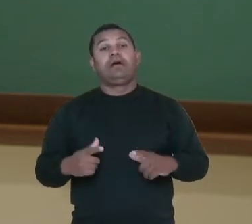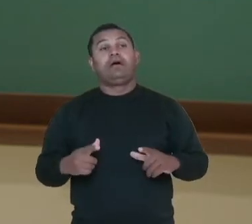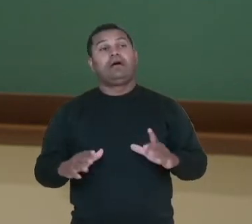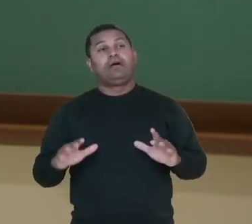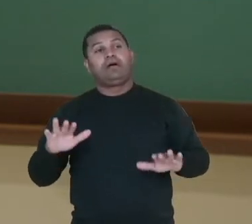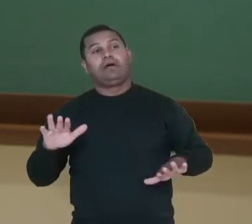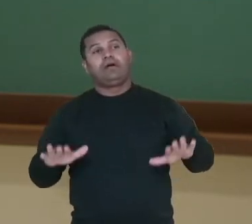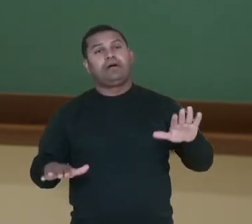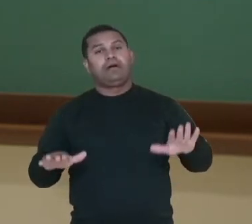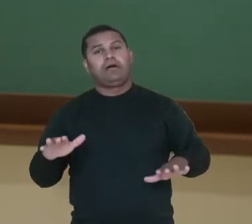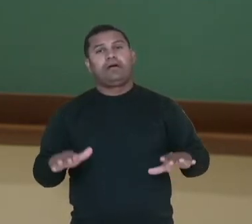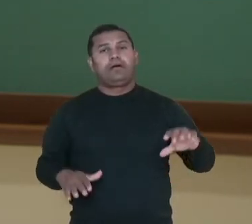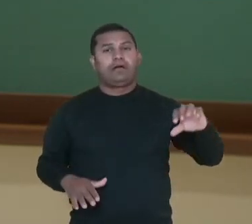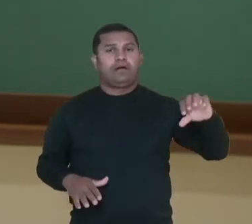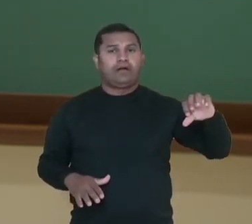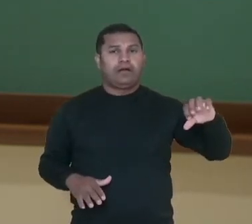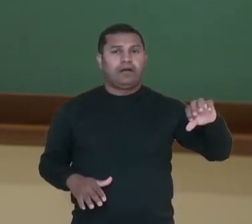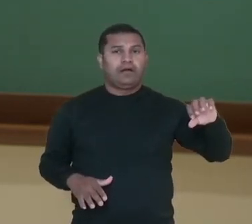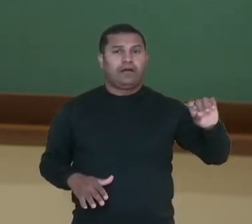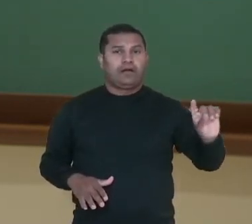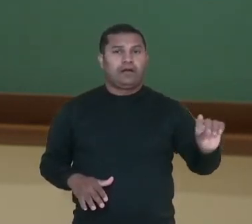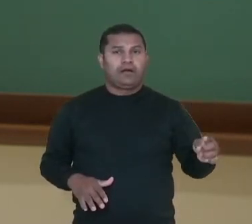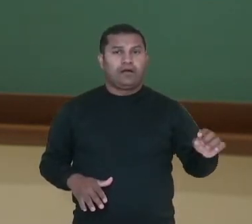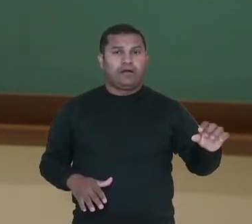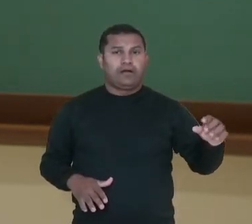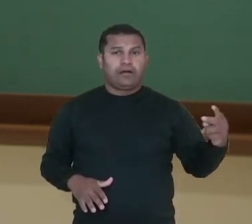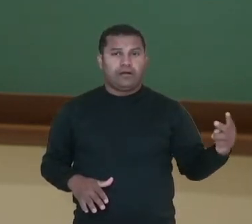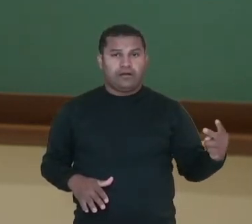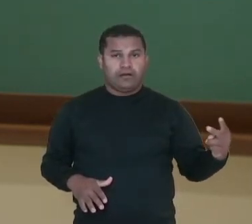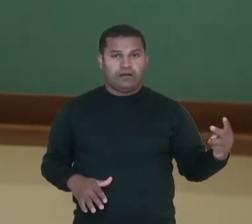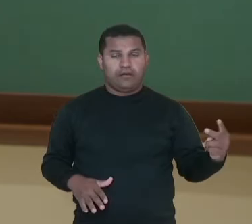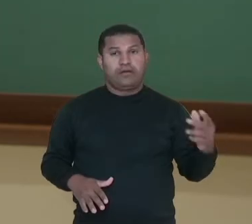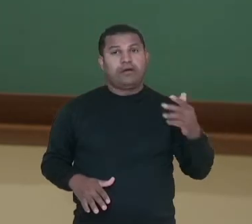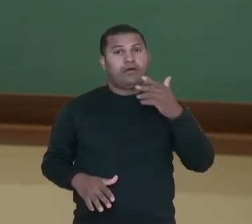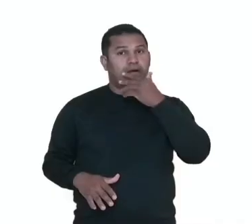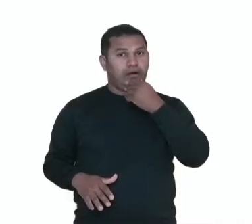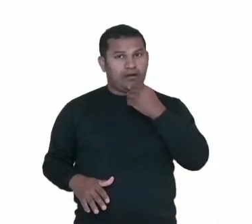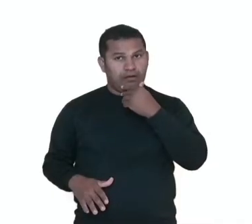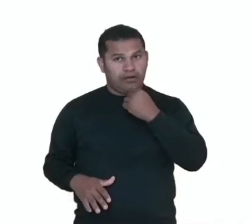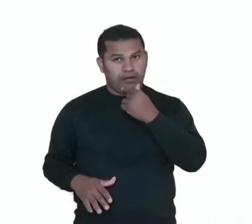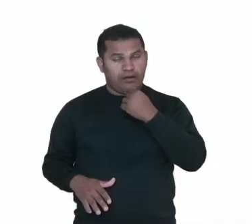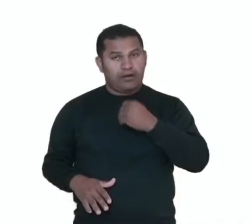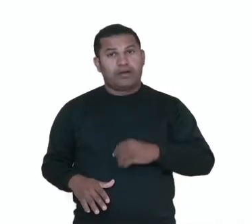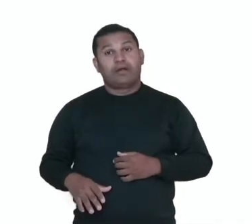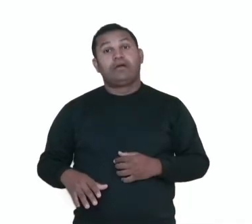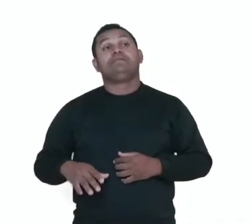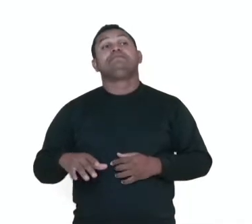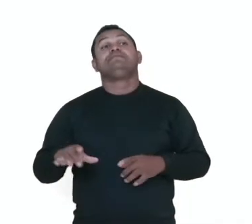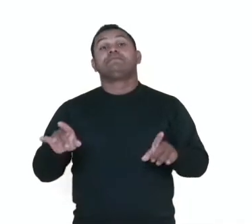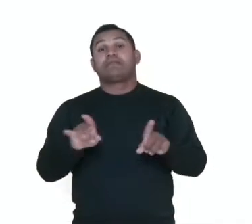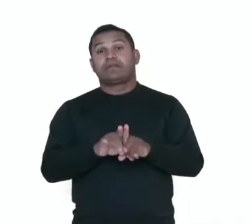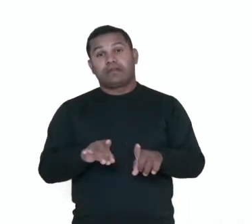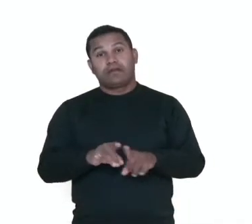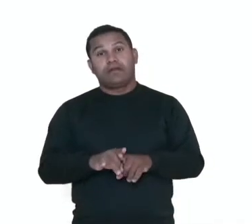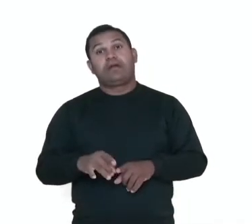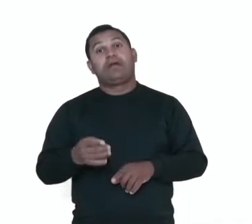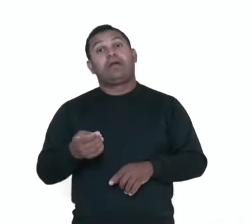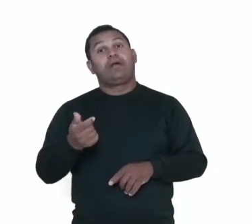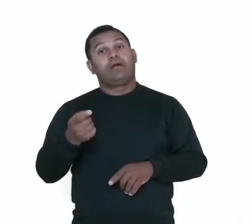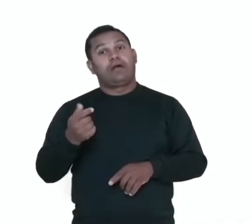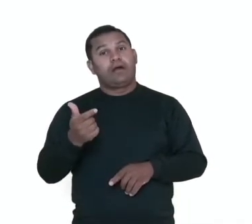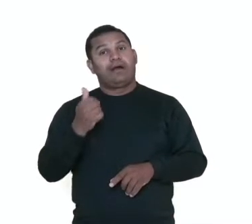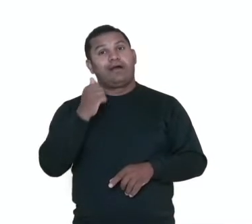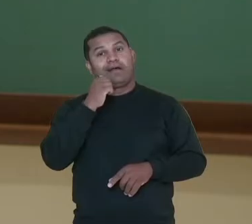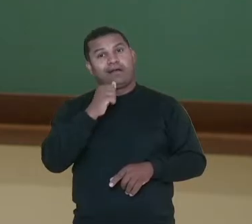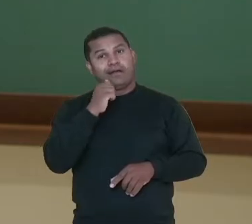de 9,2 milhões de habitantes do lado dos homens e quase isso também do lado das mulheres,